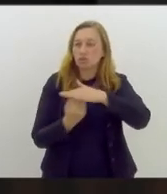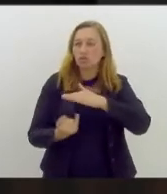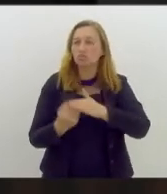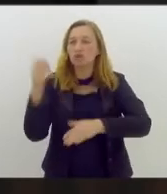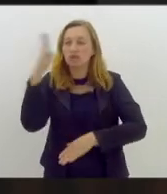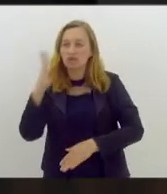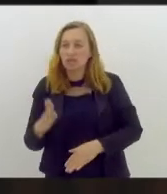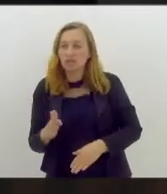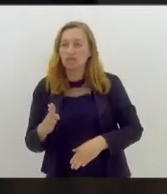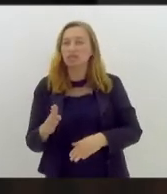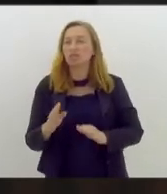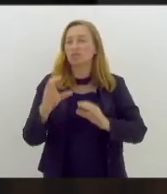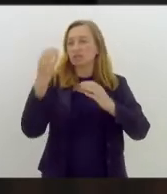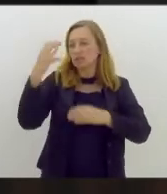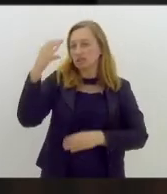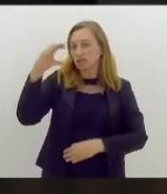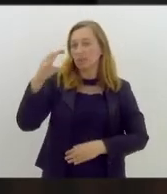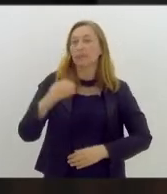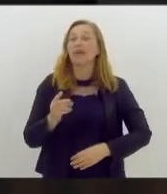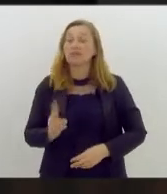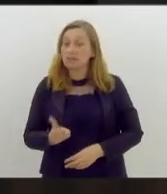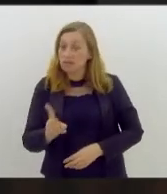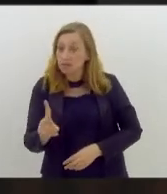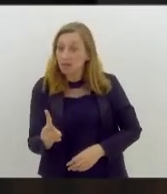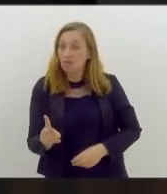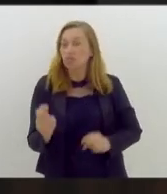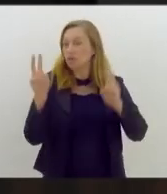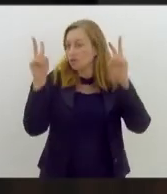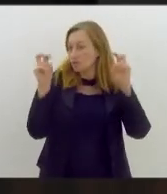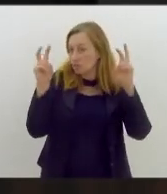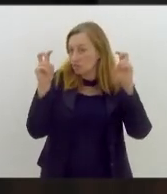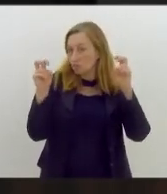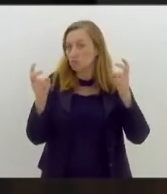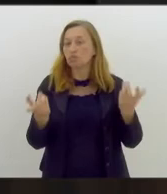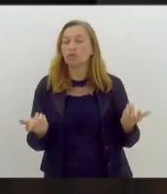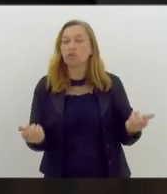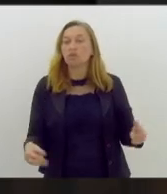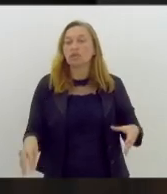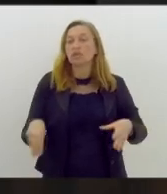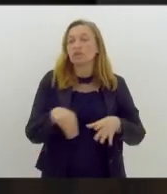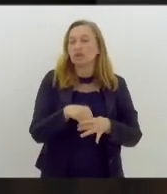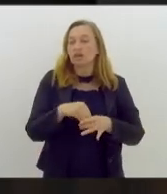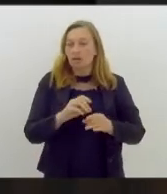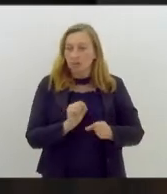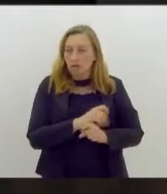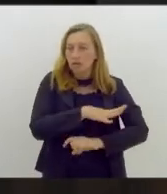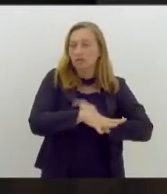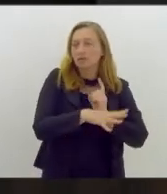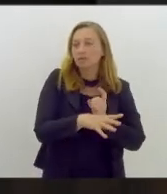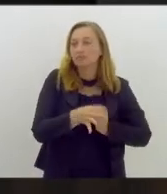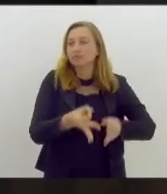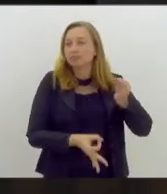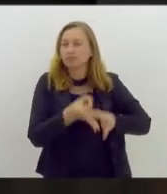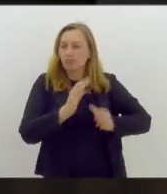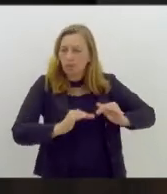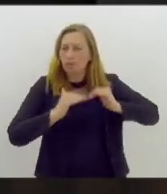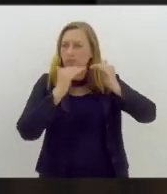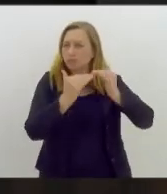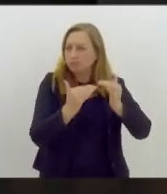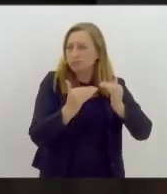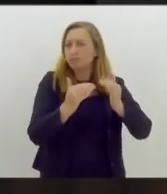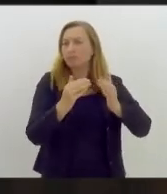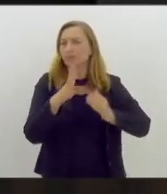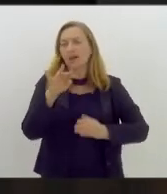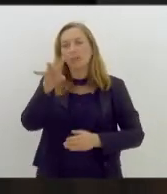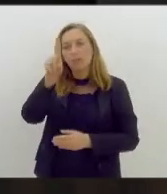Criminais. Sempre de maneira alusiva às questões que permeiam nossa sociedade, o desembargador lançou, por meio da